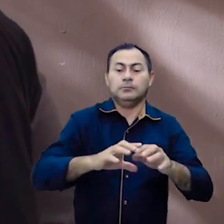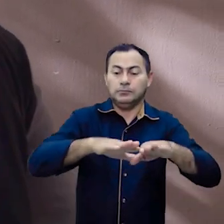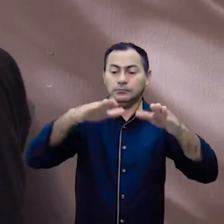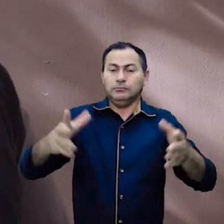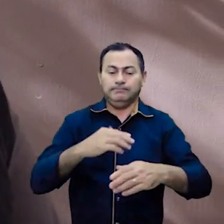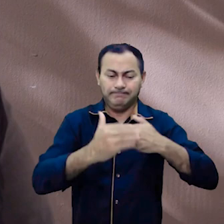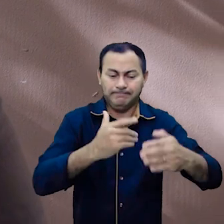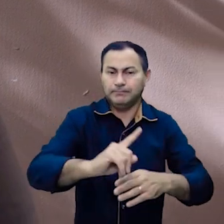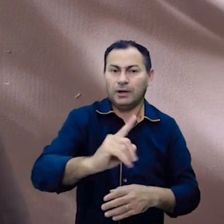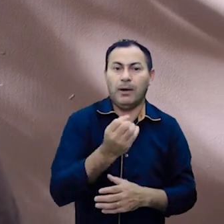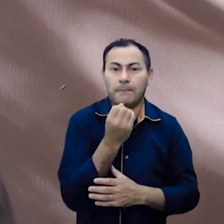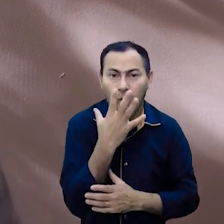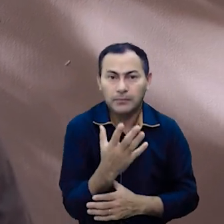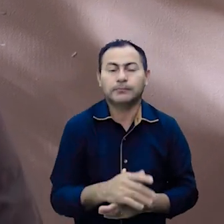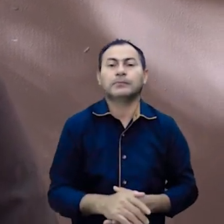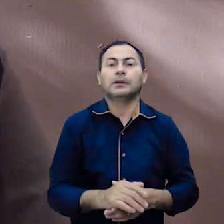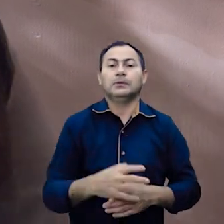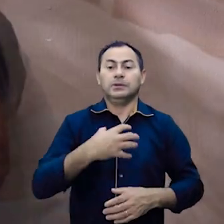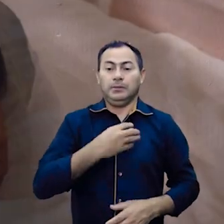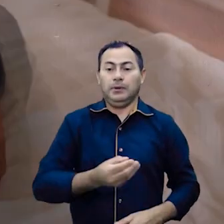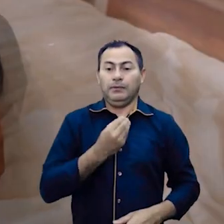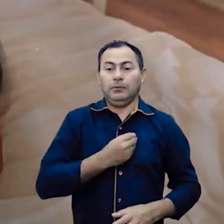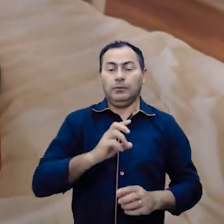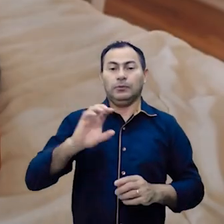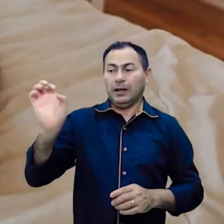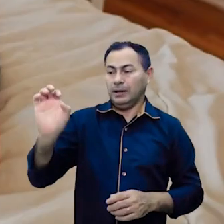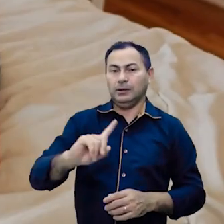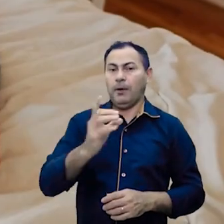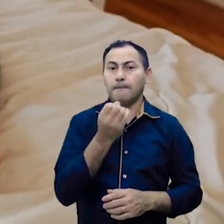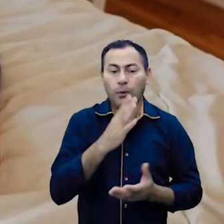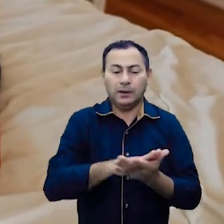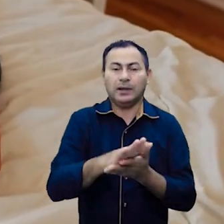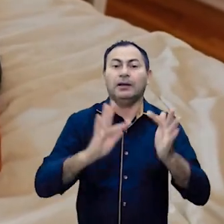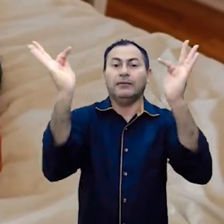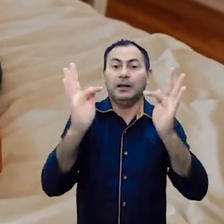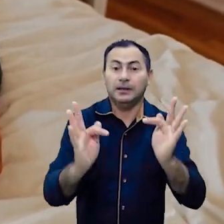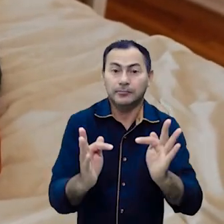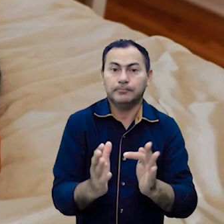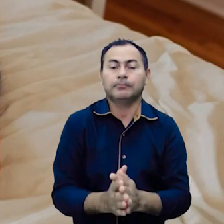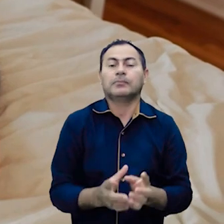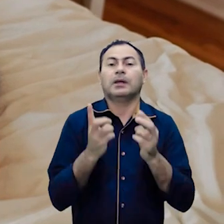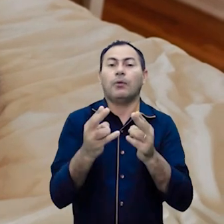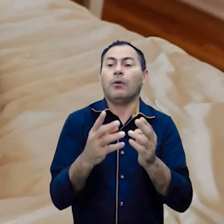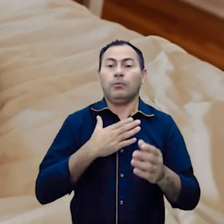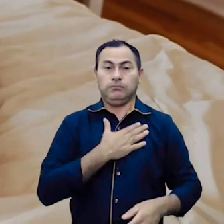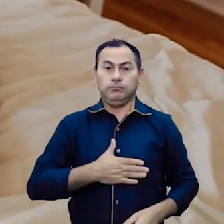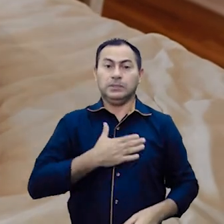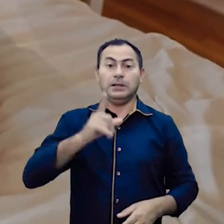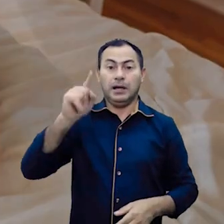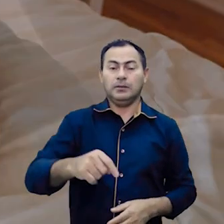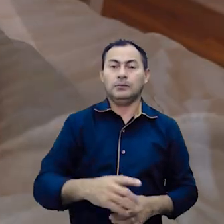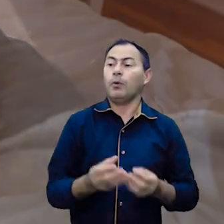proibido porque o banquete de consequências não é nada bom o estilo de vida do homossexual não é bom e nem feliz como